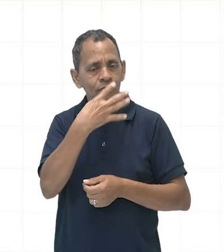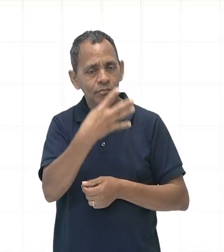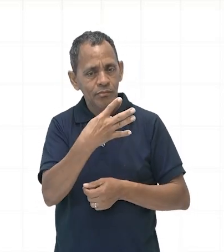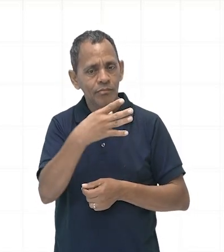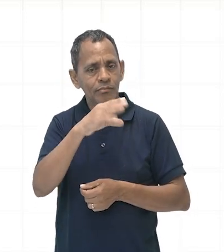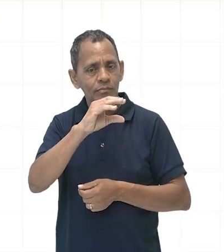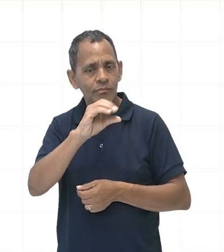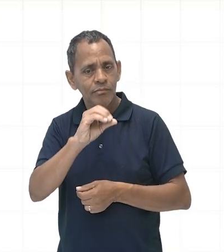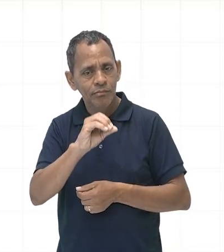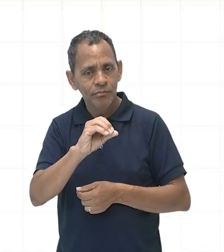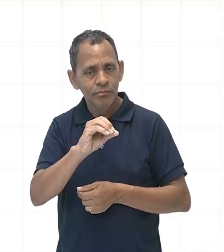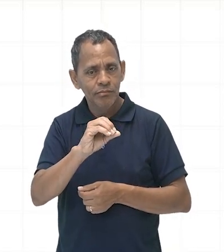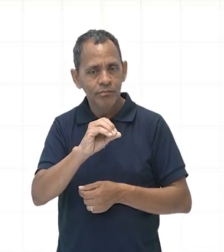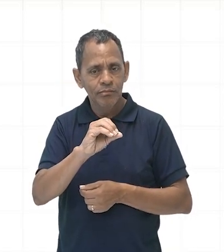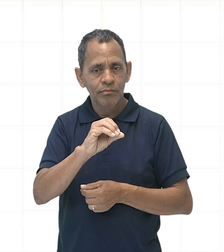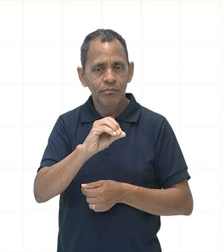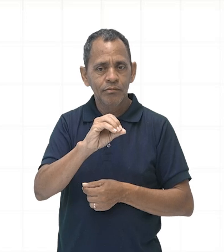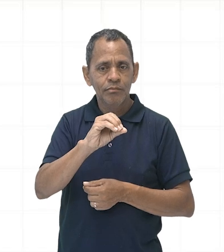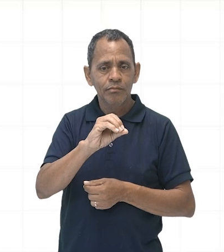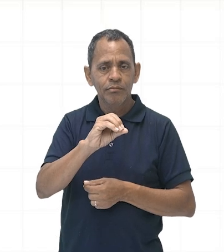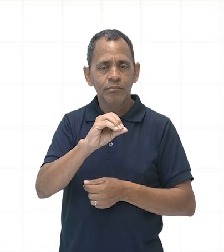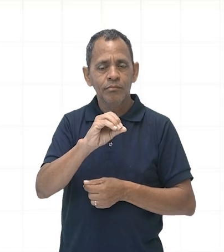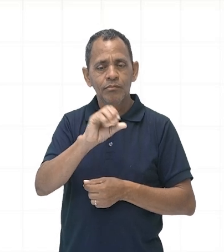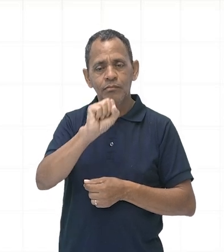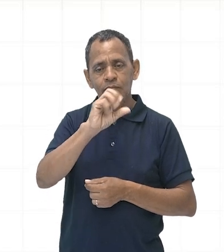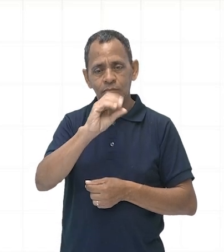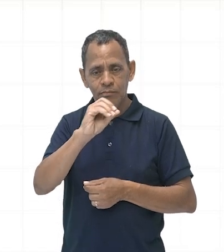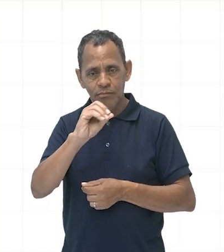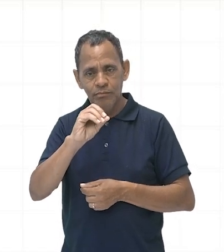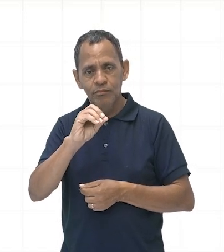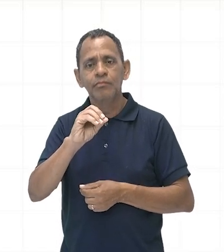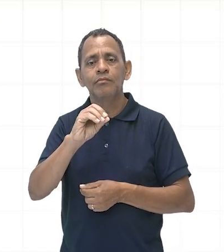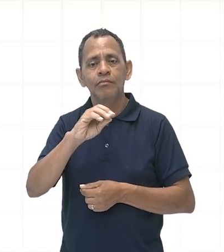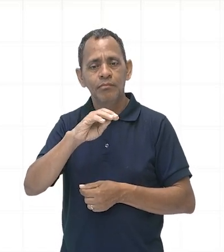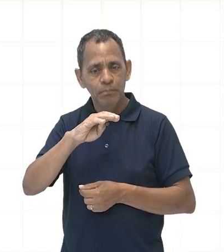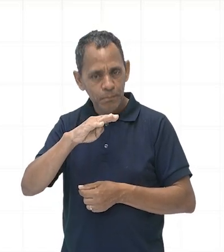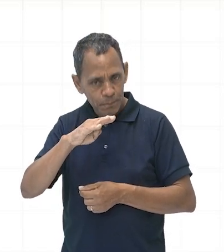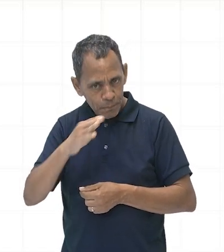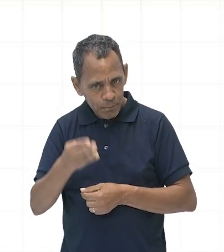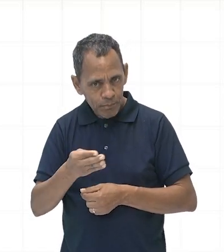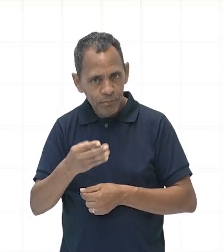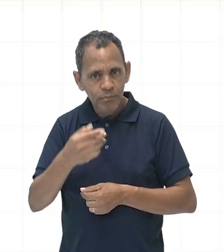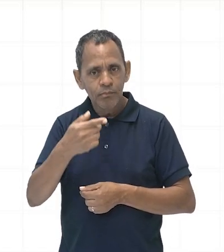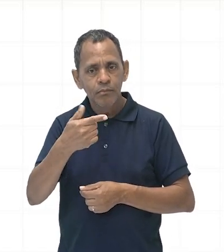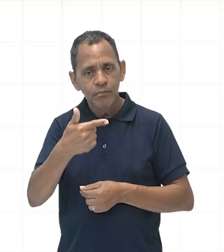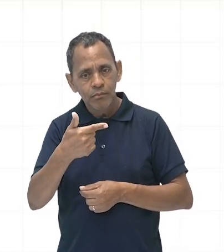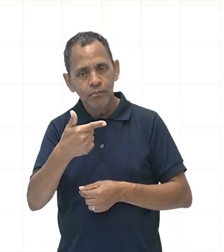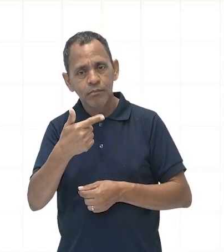4.080.218.000